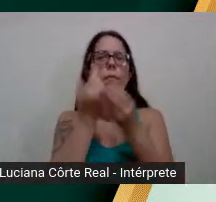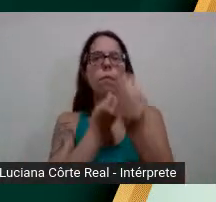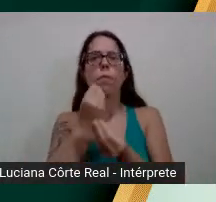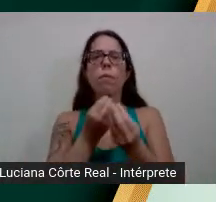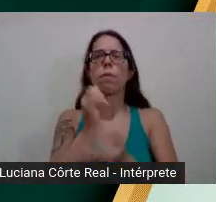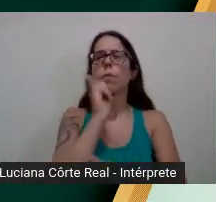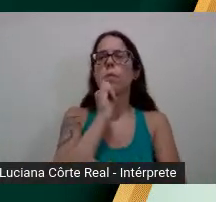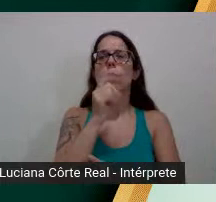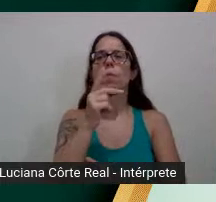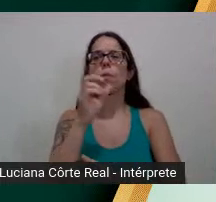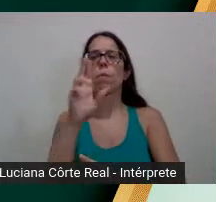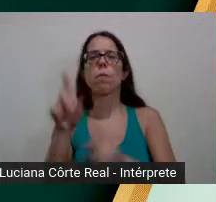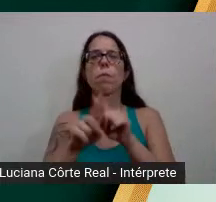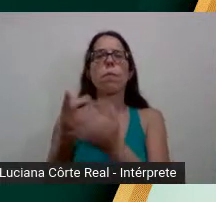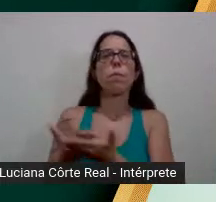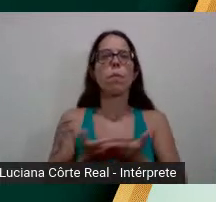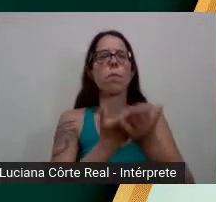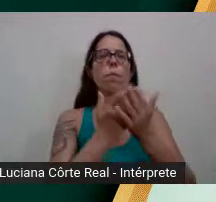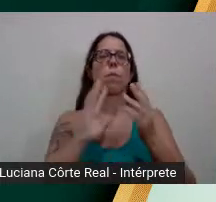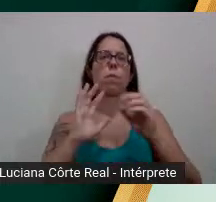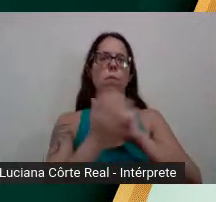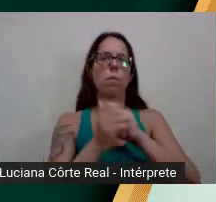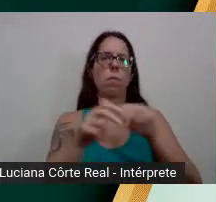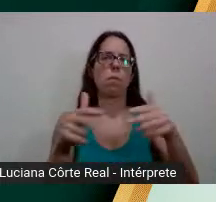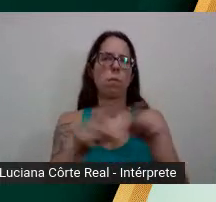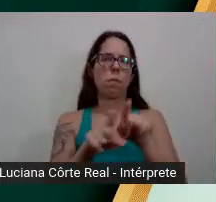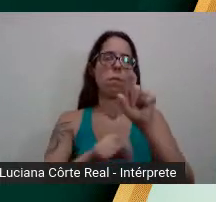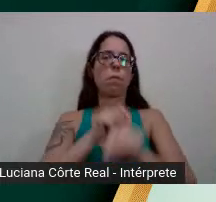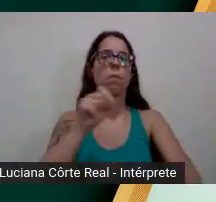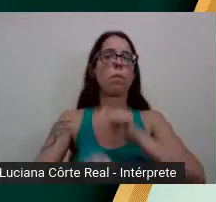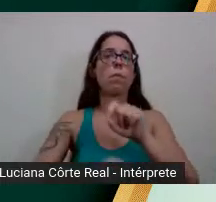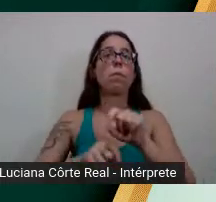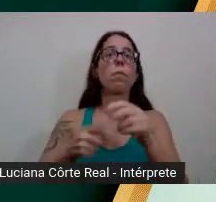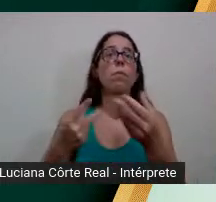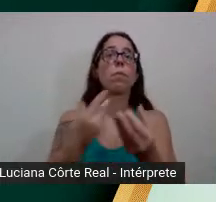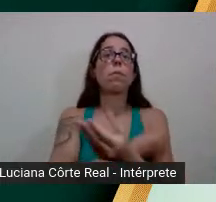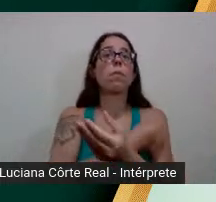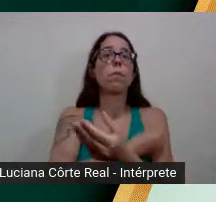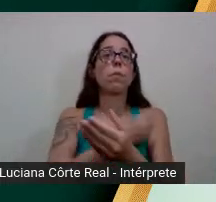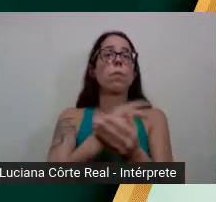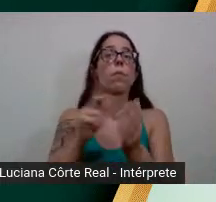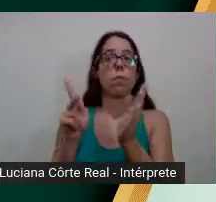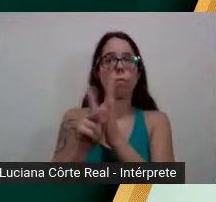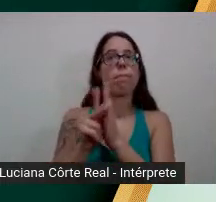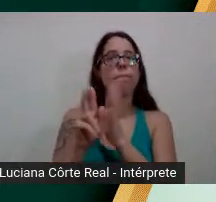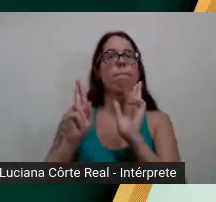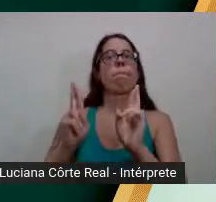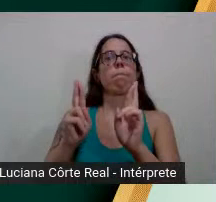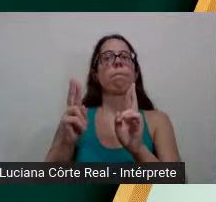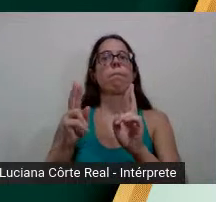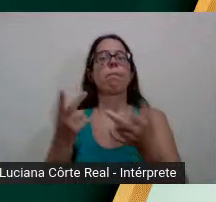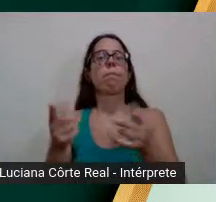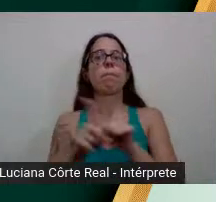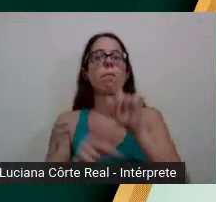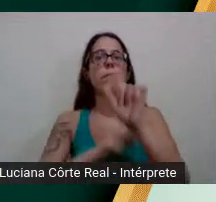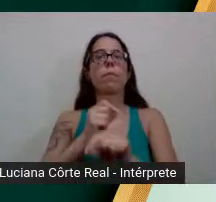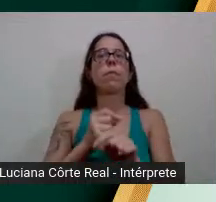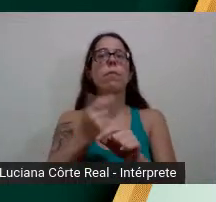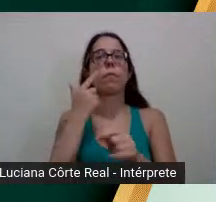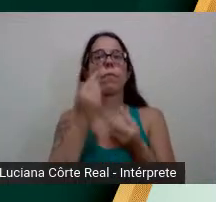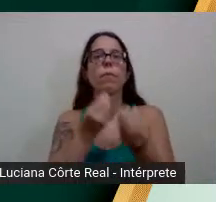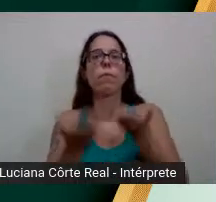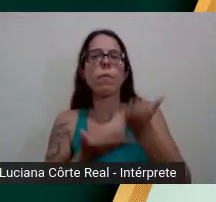como a aplicação das tão esperadas vacinas e atendimento na reabilitação do paciente com COVID e